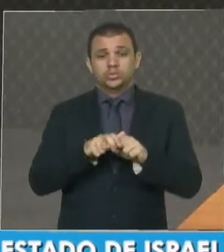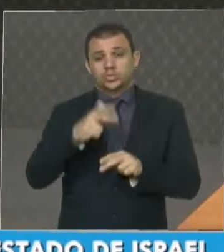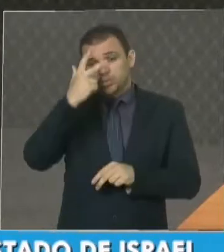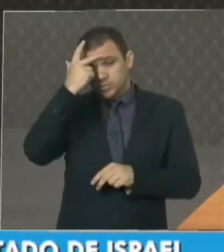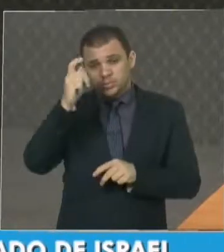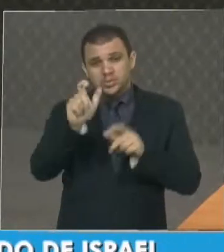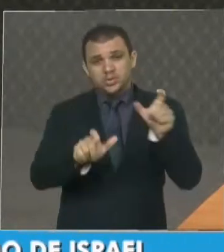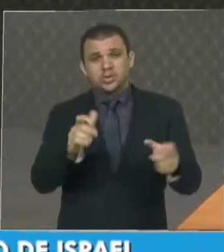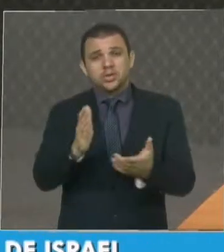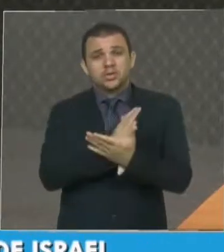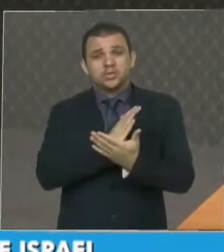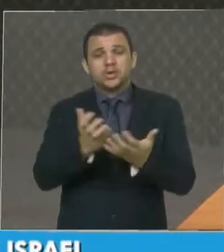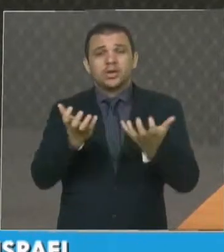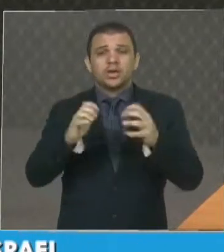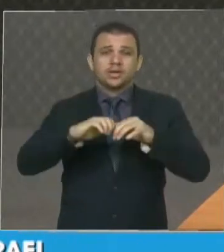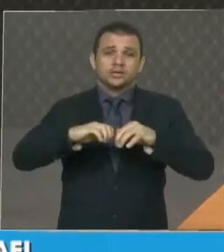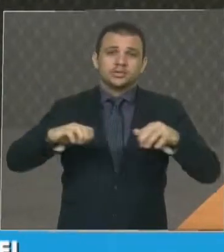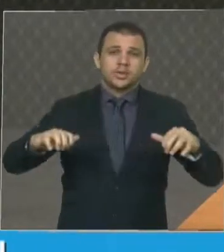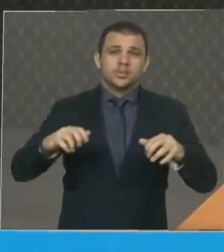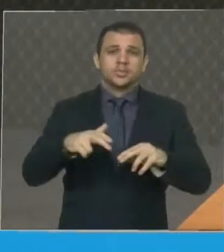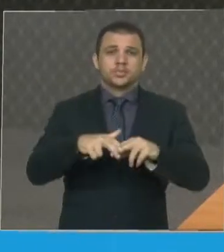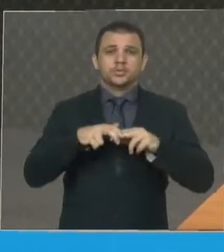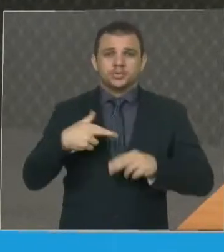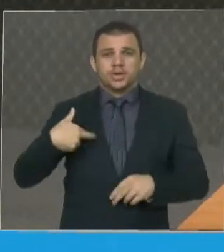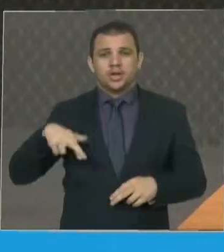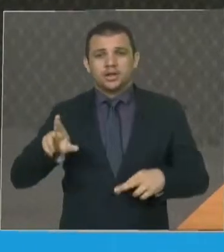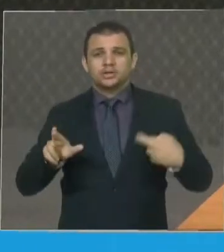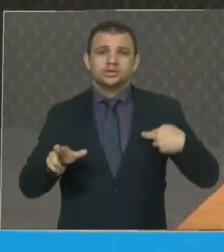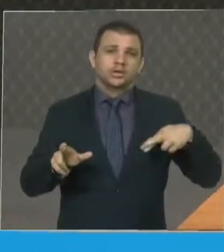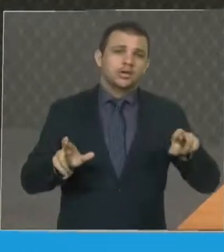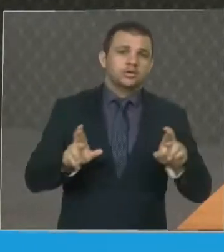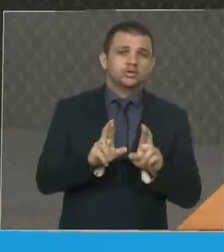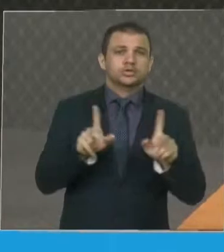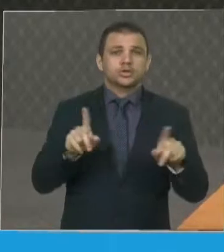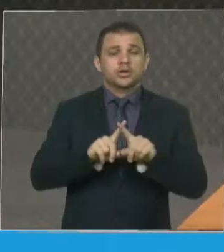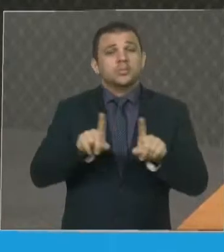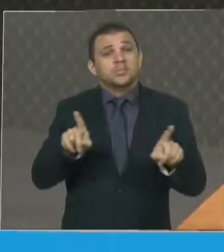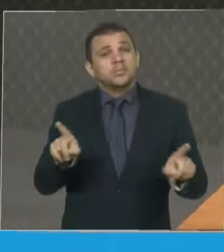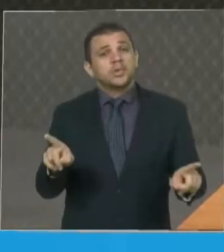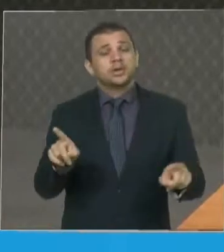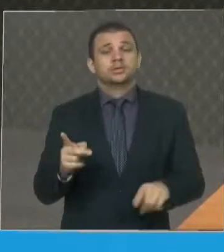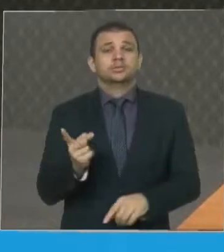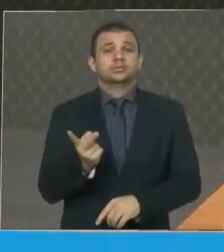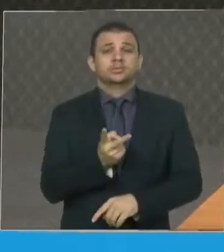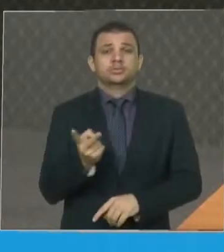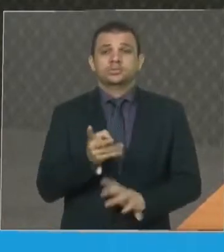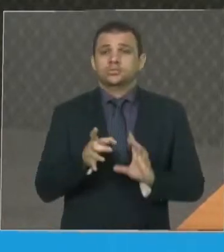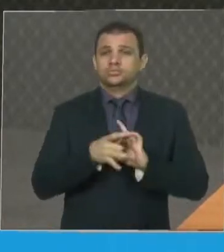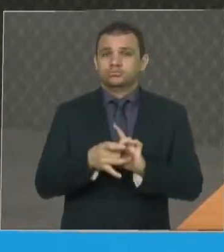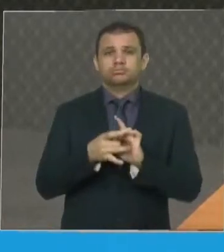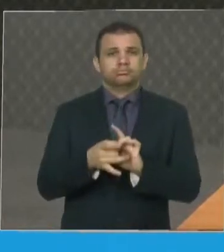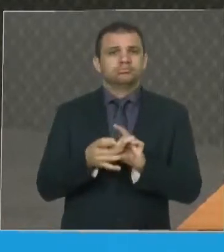separar nessas duas religiões, essas forças, nunca vai ter sucesso nisso.